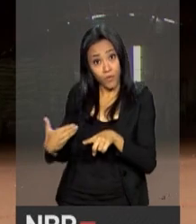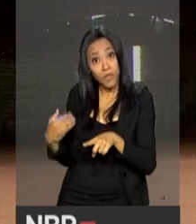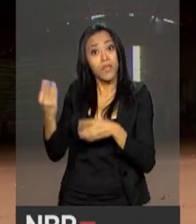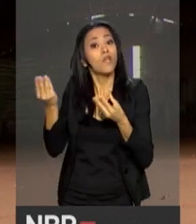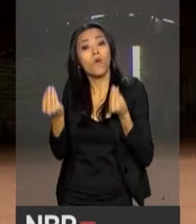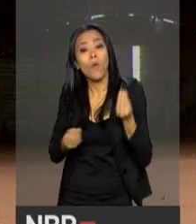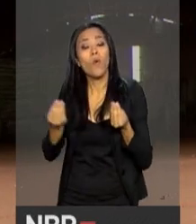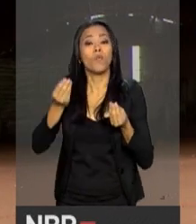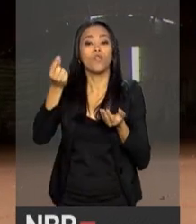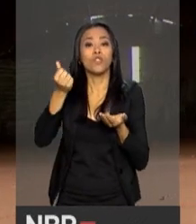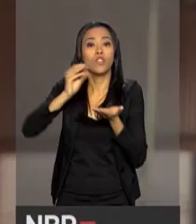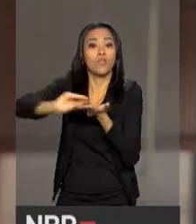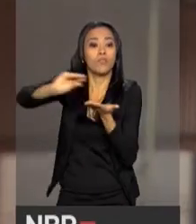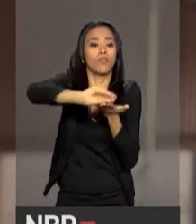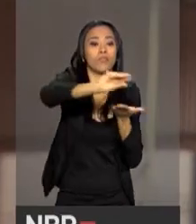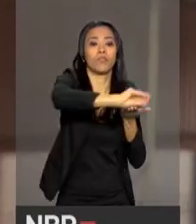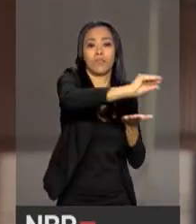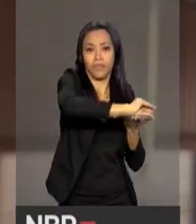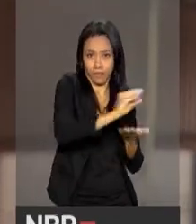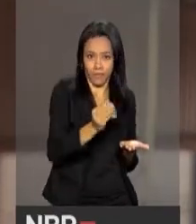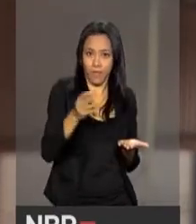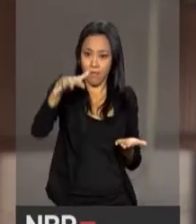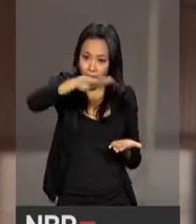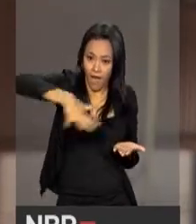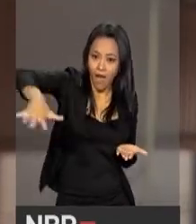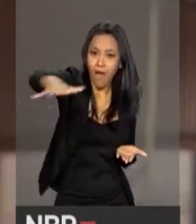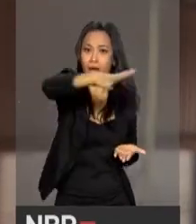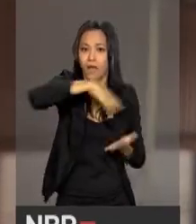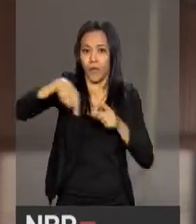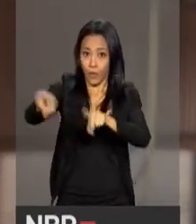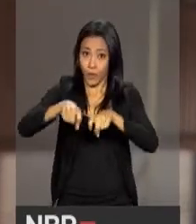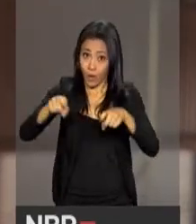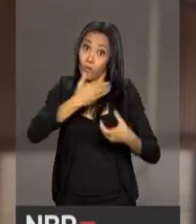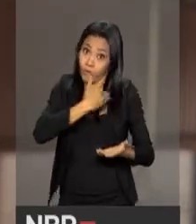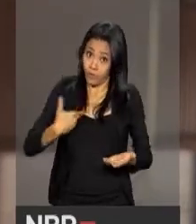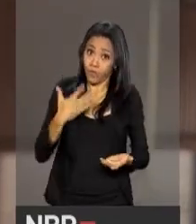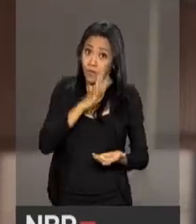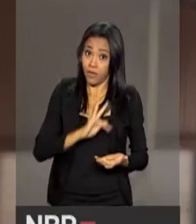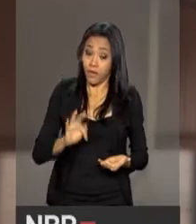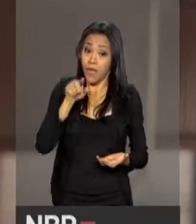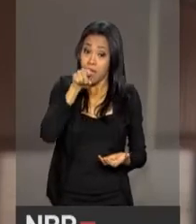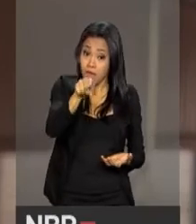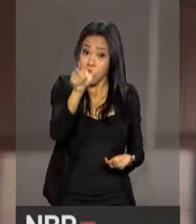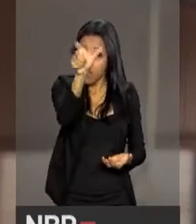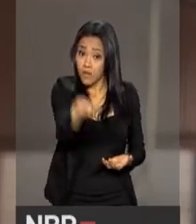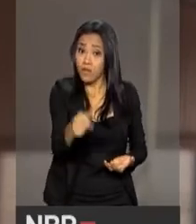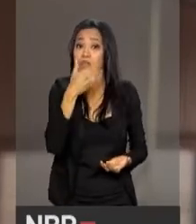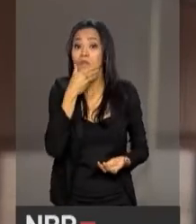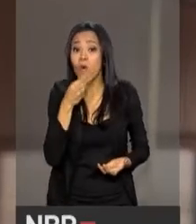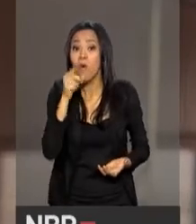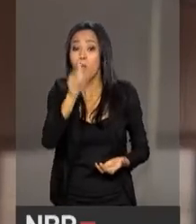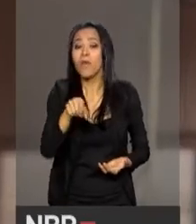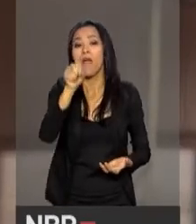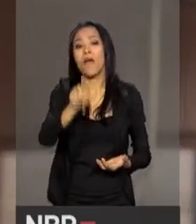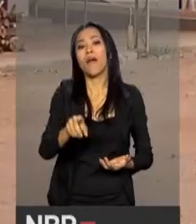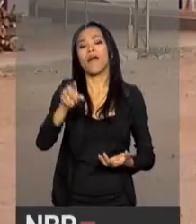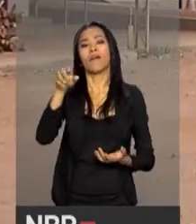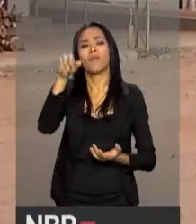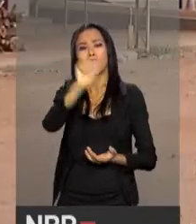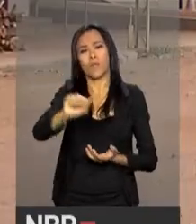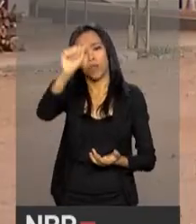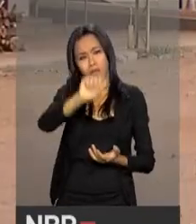federais para o setor este produtor rural que também é presidente de uma cooperativa de grãos no distrito federal